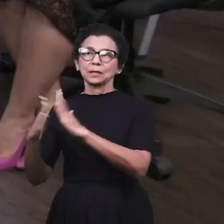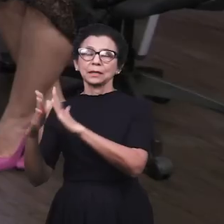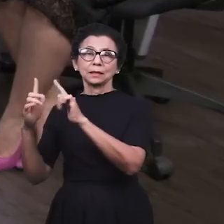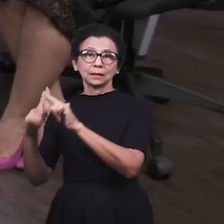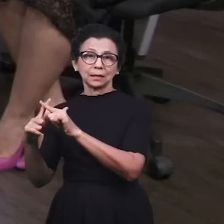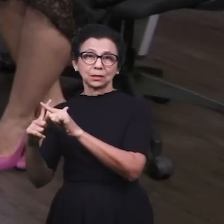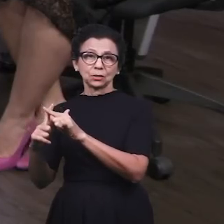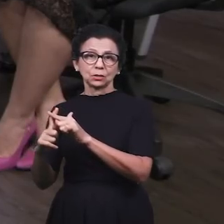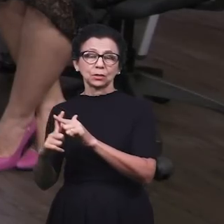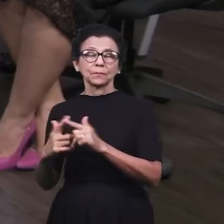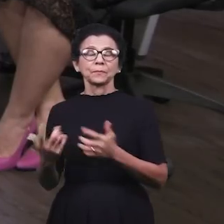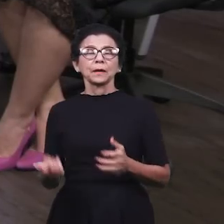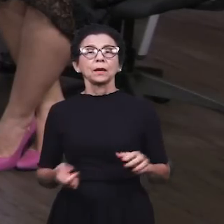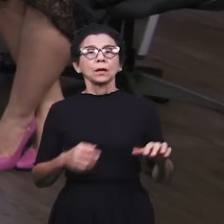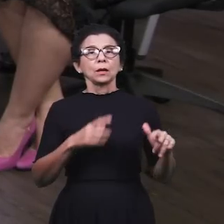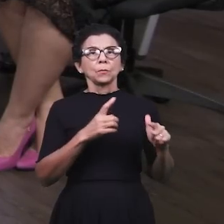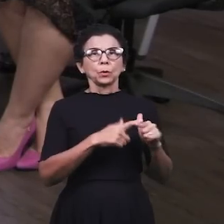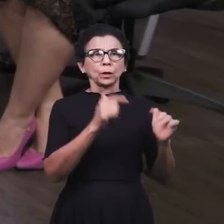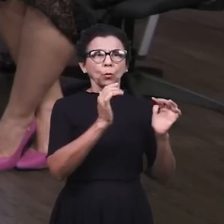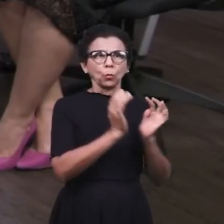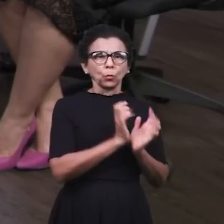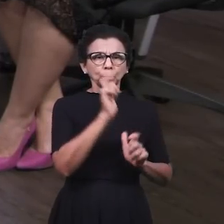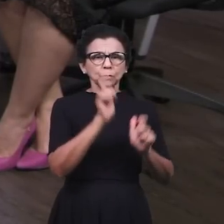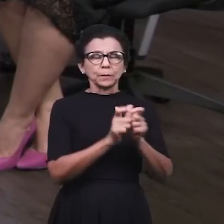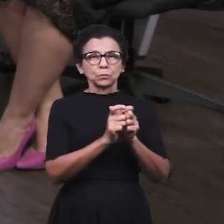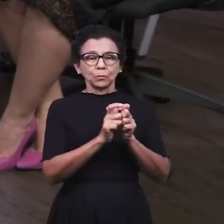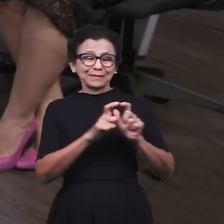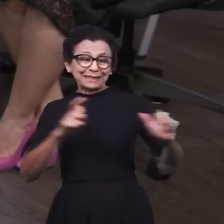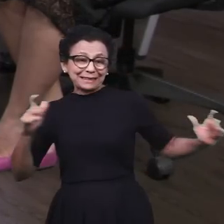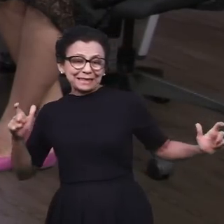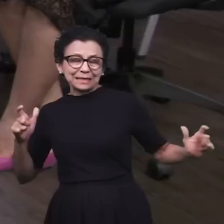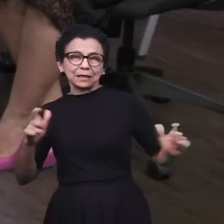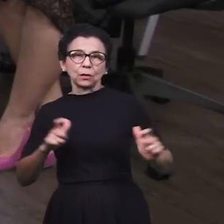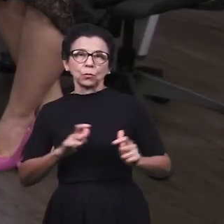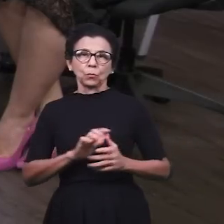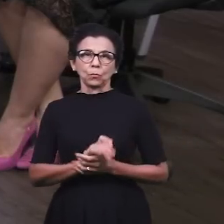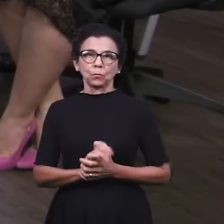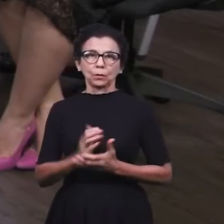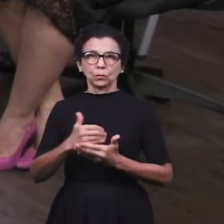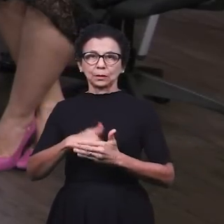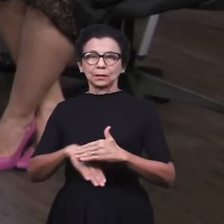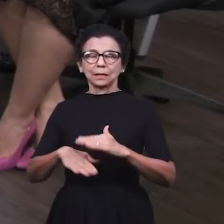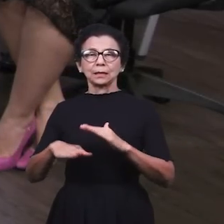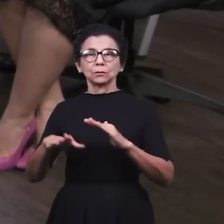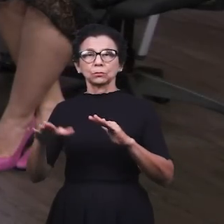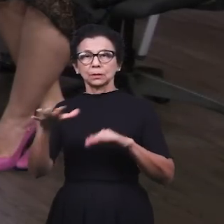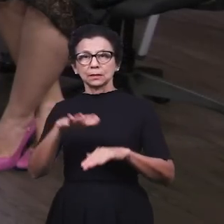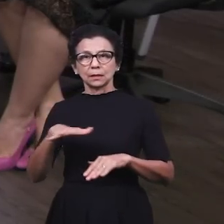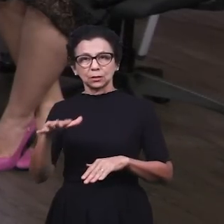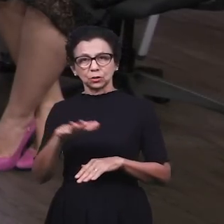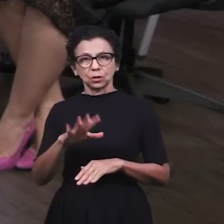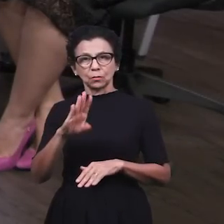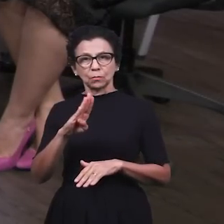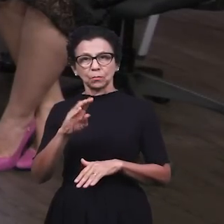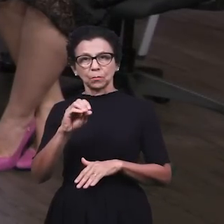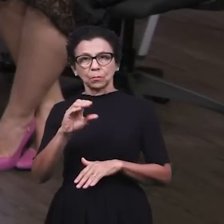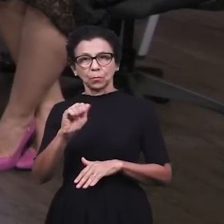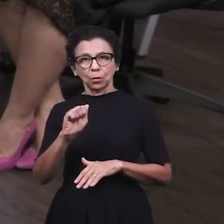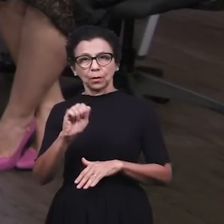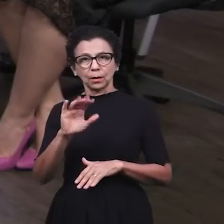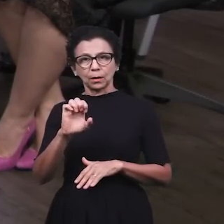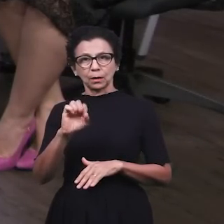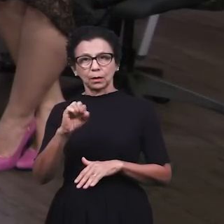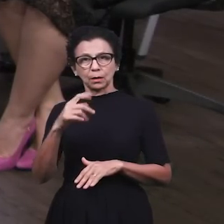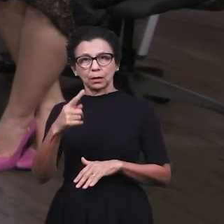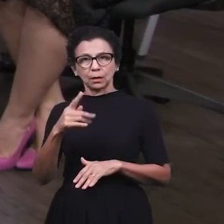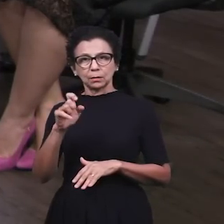sinal, hoje é um município que tem só de igreja Maranata, o município de Boa Esperança, tem 7 igrejas. Então, qual é o objetivo hoje que